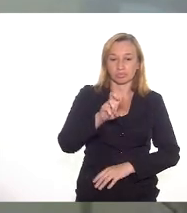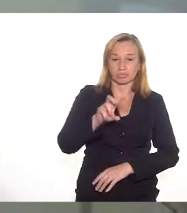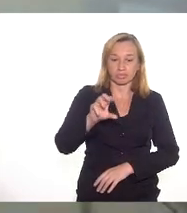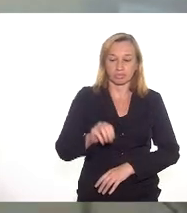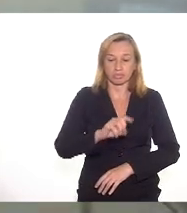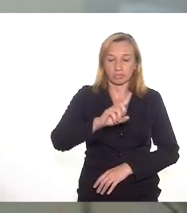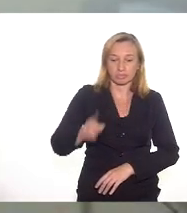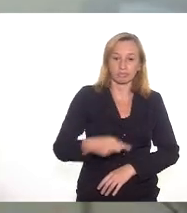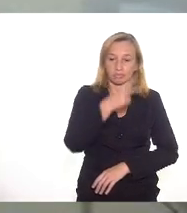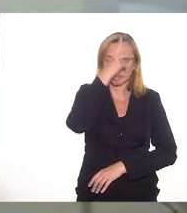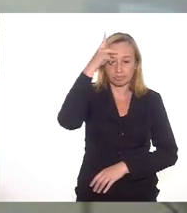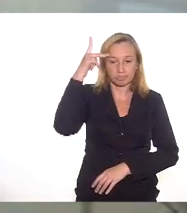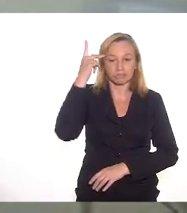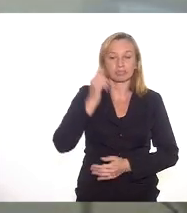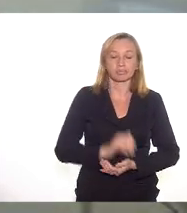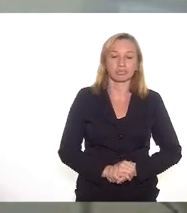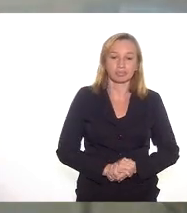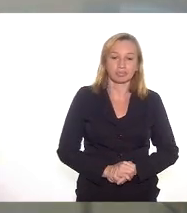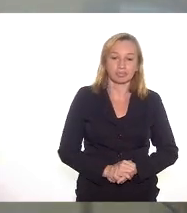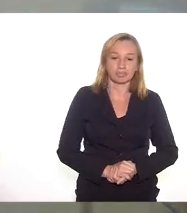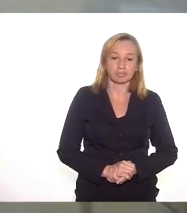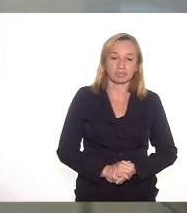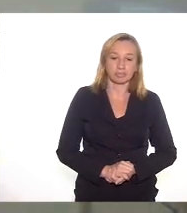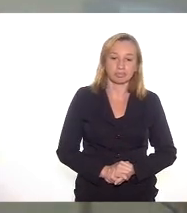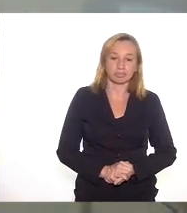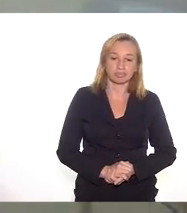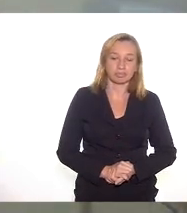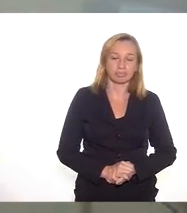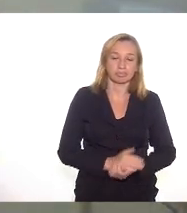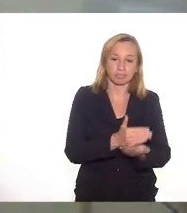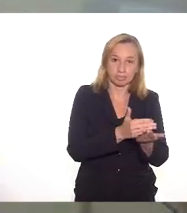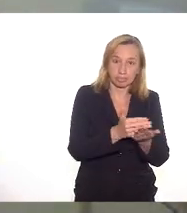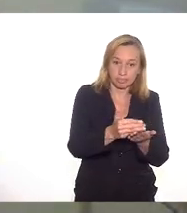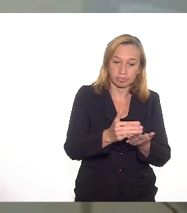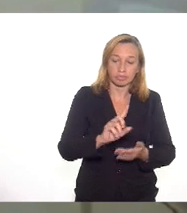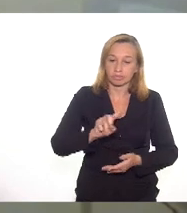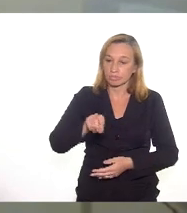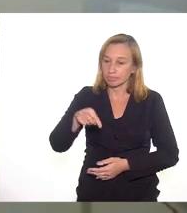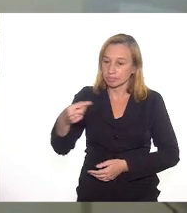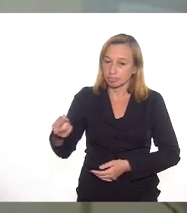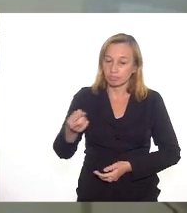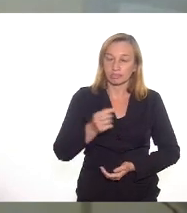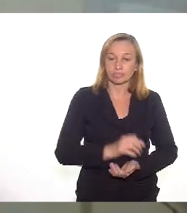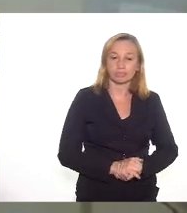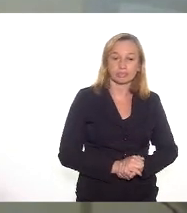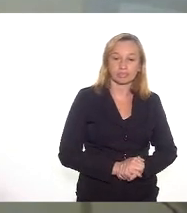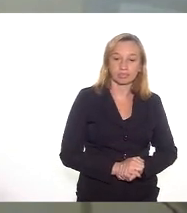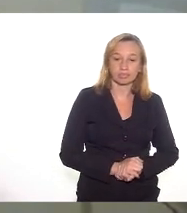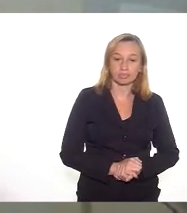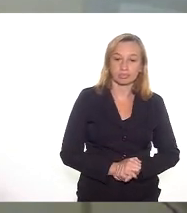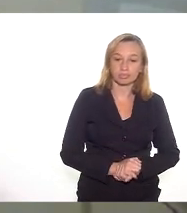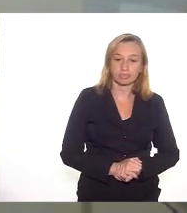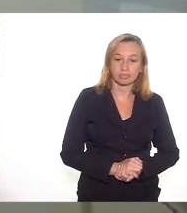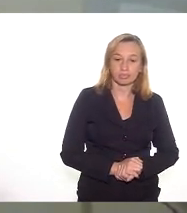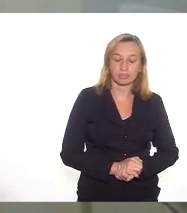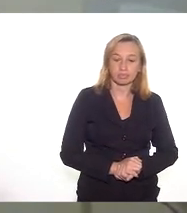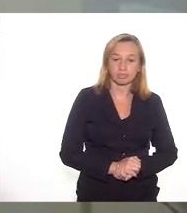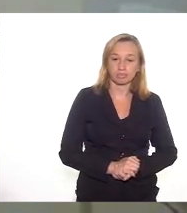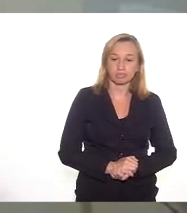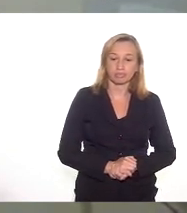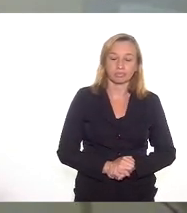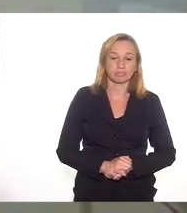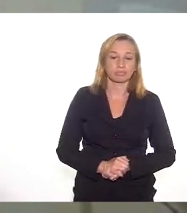pessoas, que seria o recorte inicial, que depois teria que ter um outro